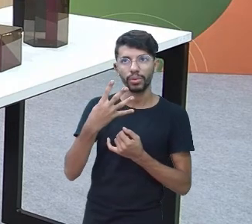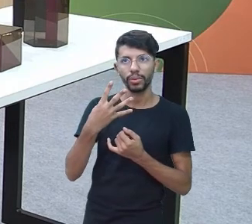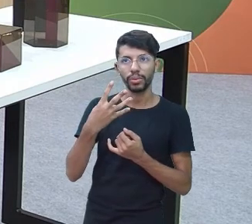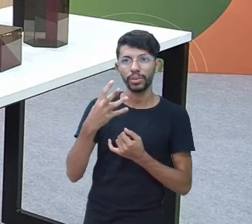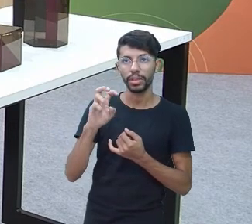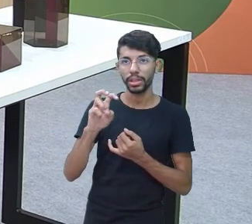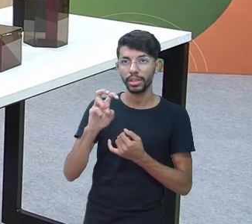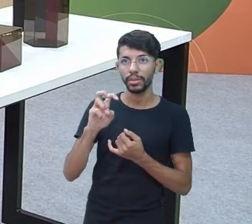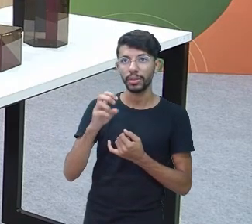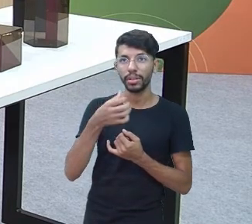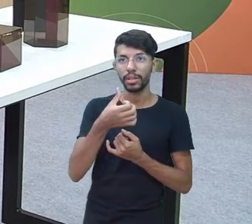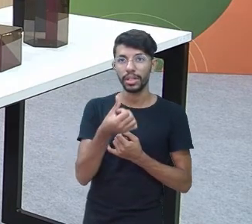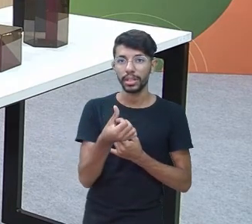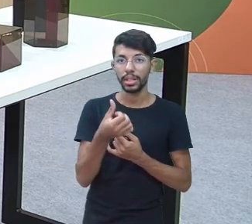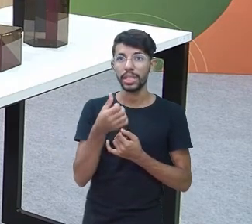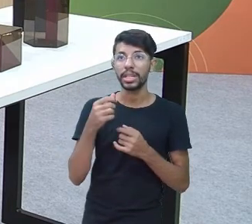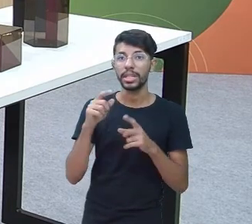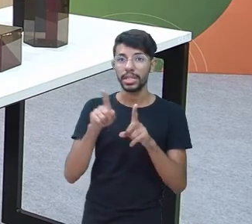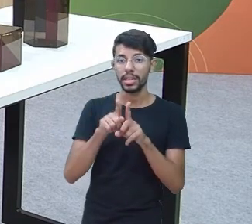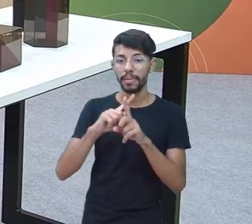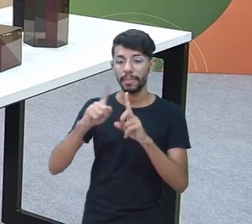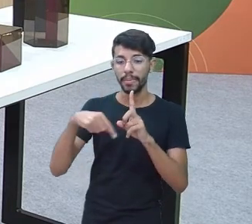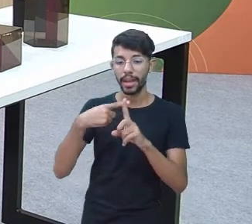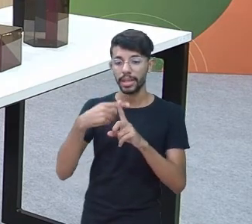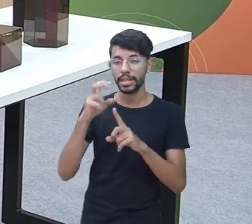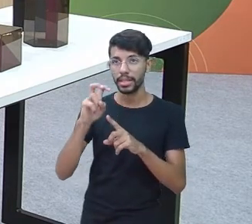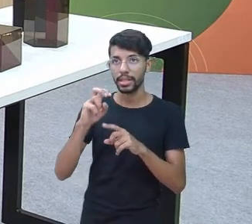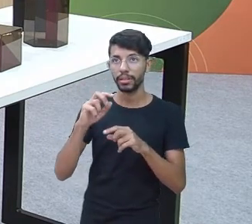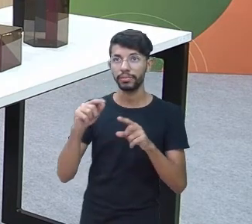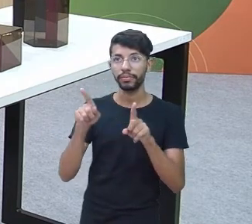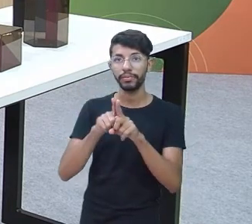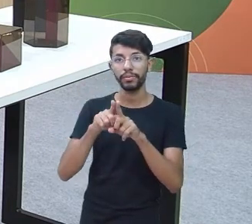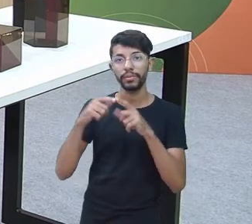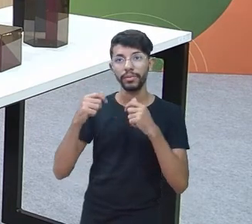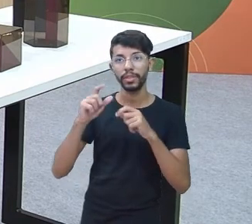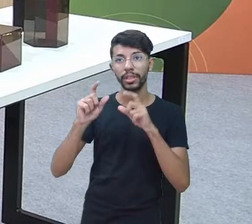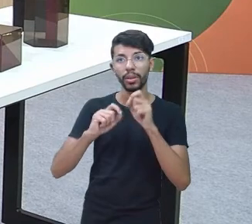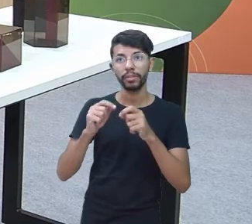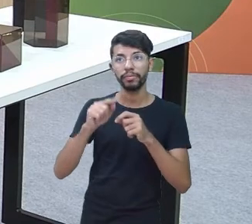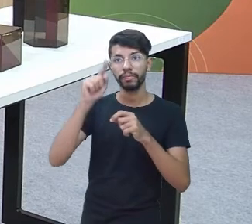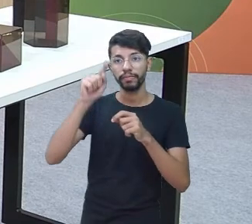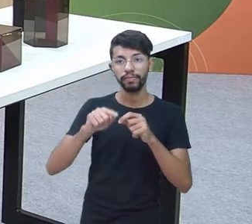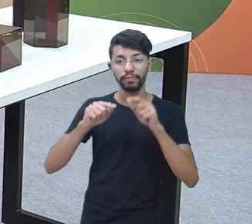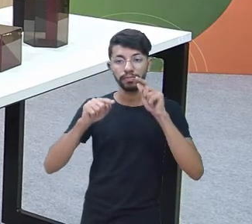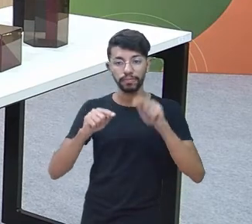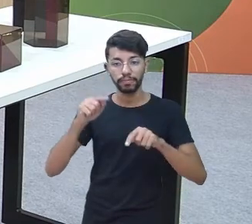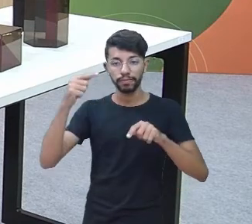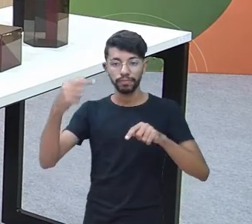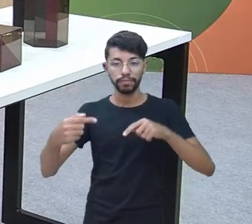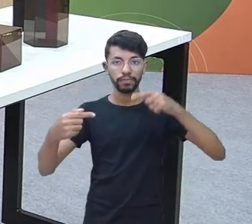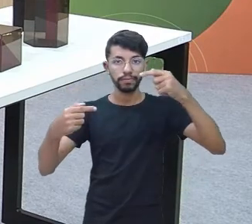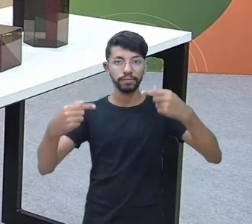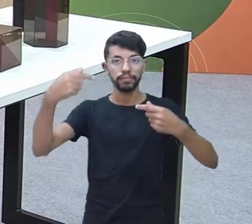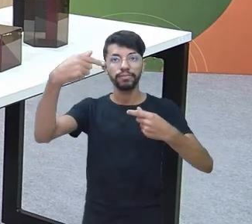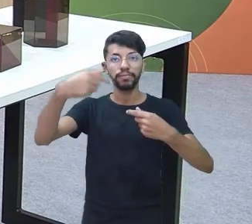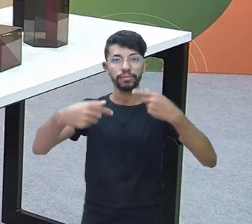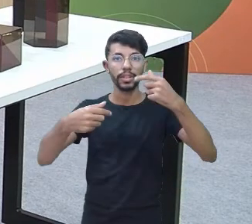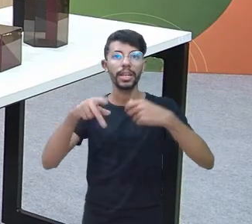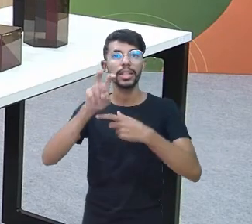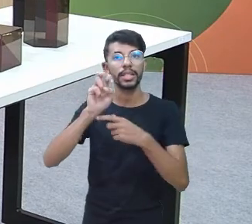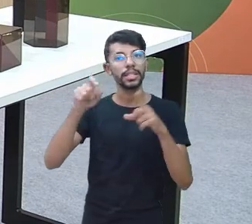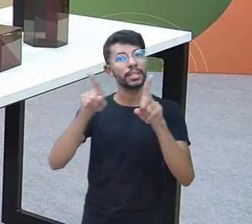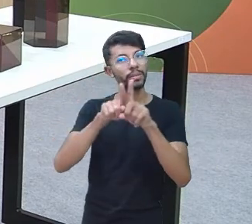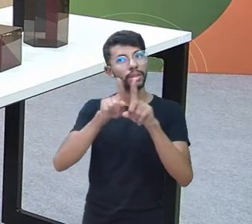4, 5. Embaixo também vamos ter 5. E a gente vai ter as verticais. As verticais também vão ser 5,